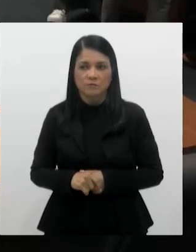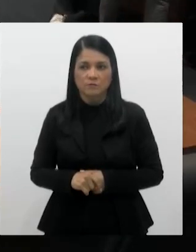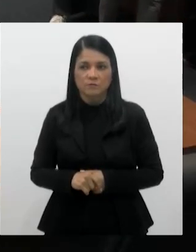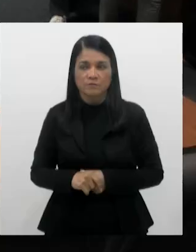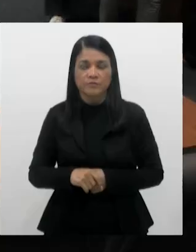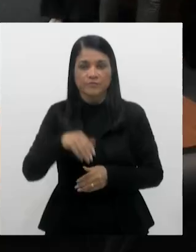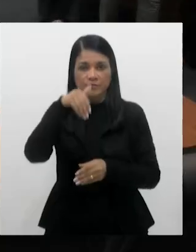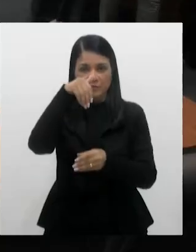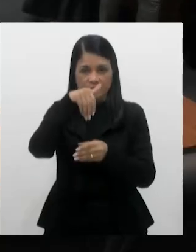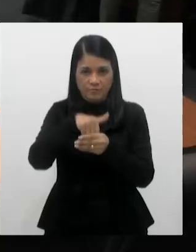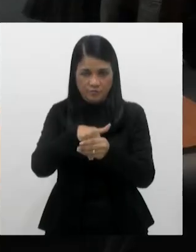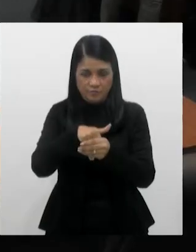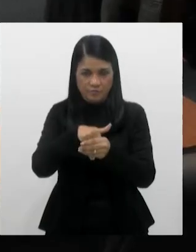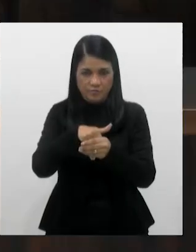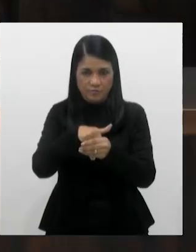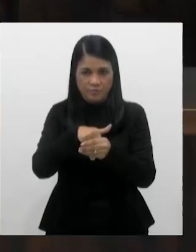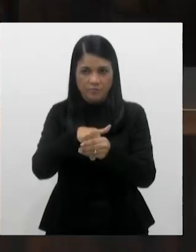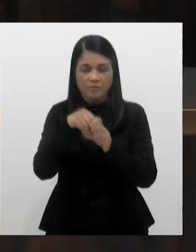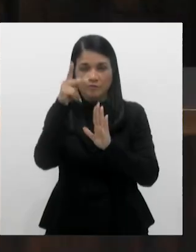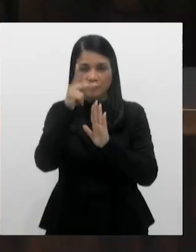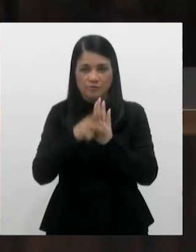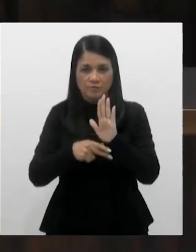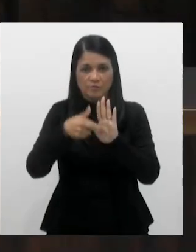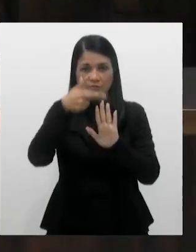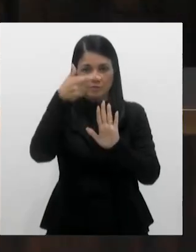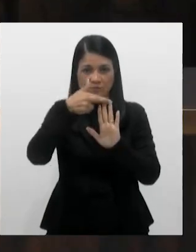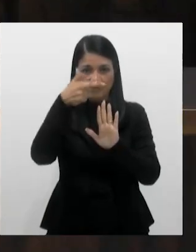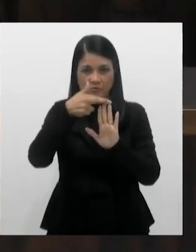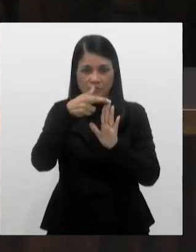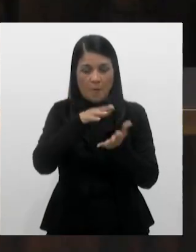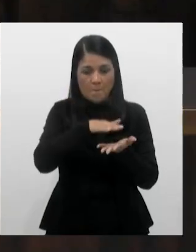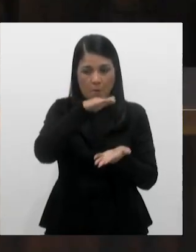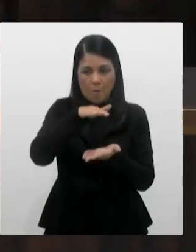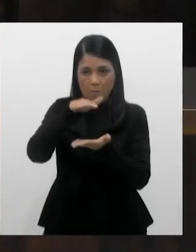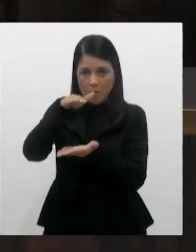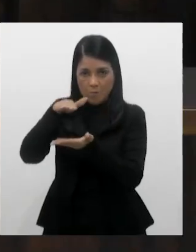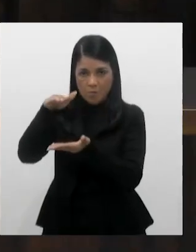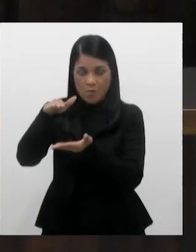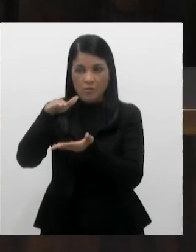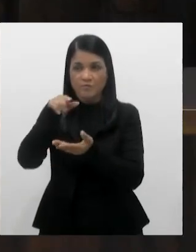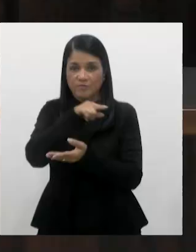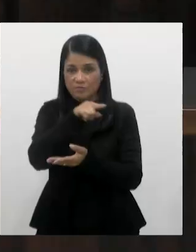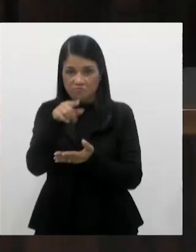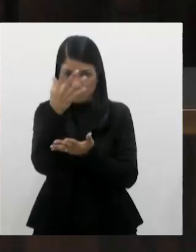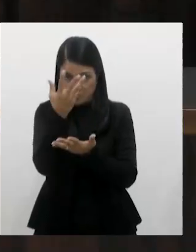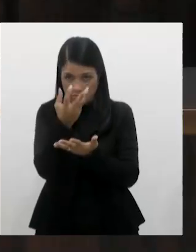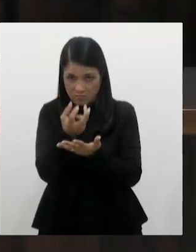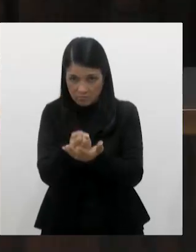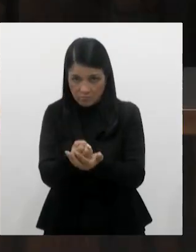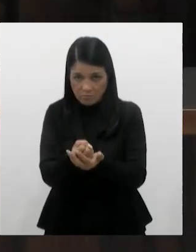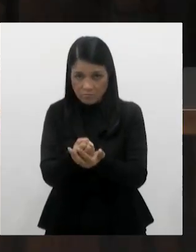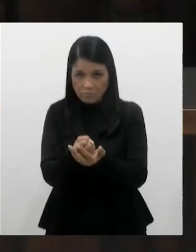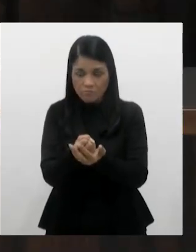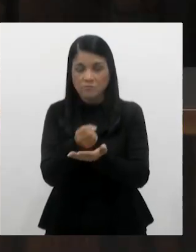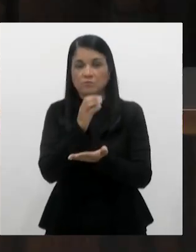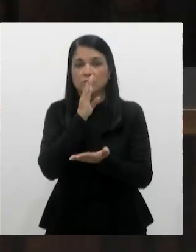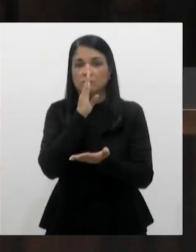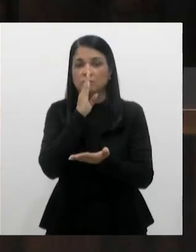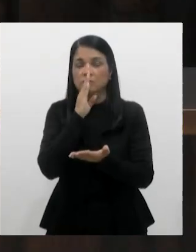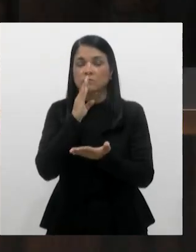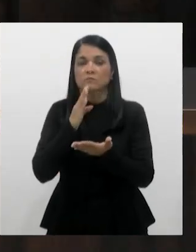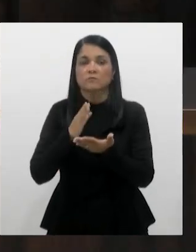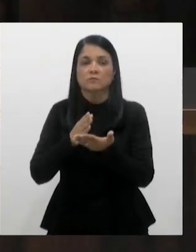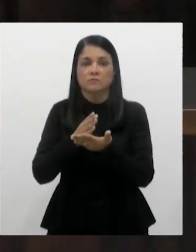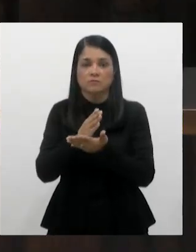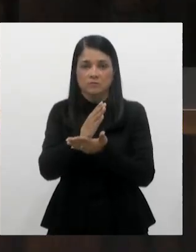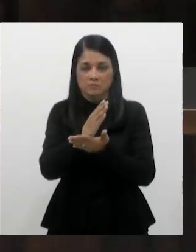Em votação, os projetos de resolução em bloco. Os senhores que aprovam permaneçam como